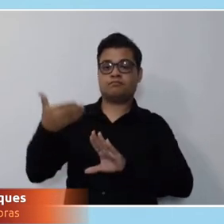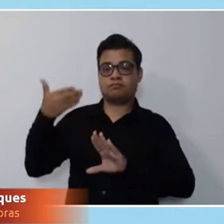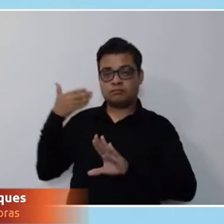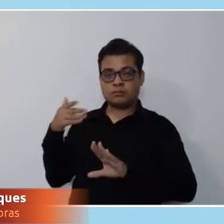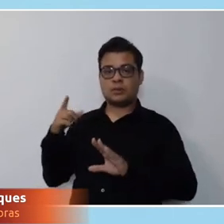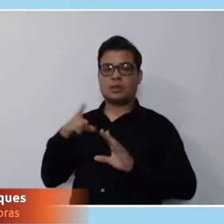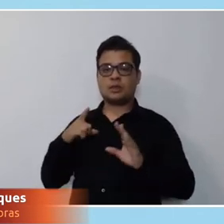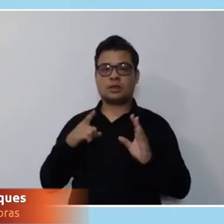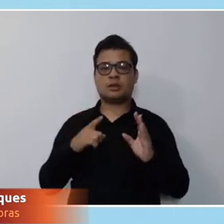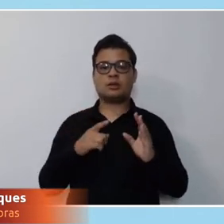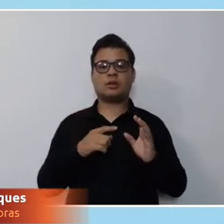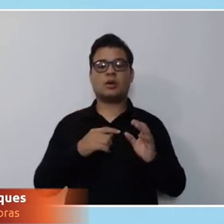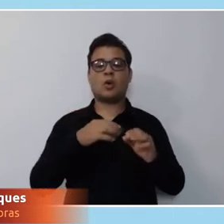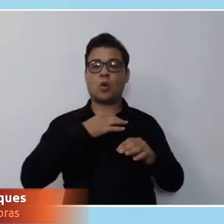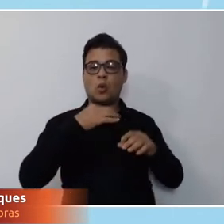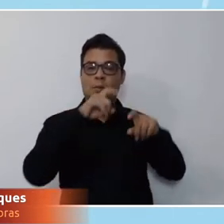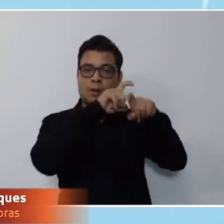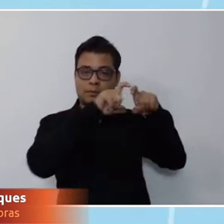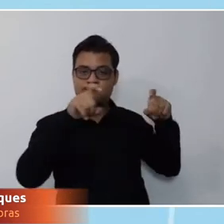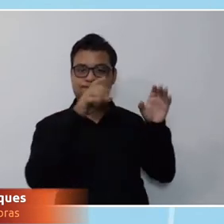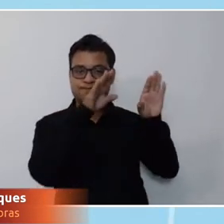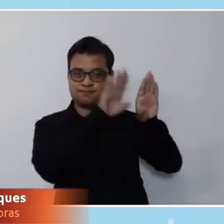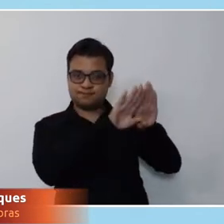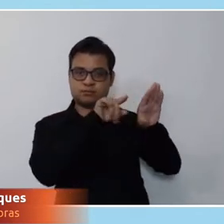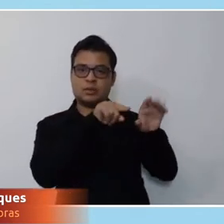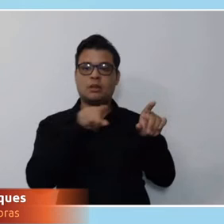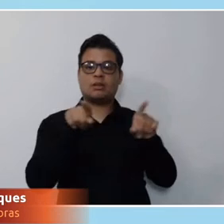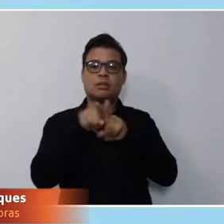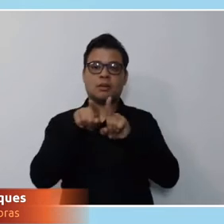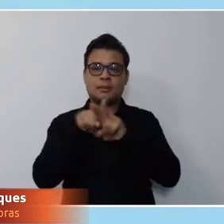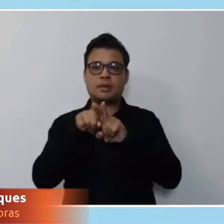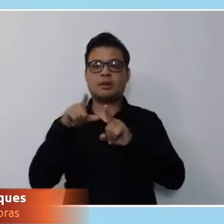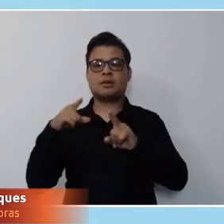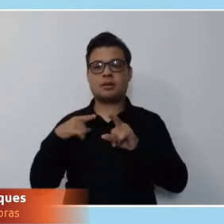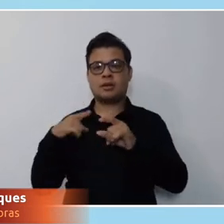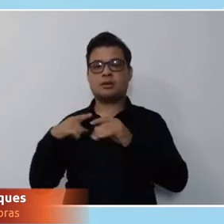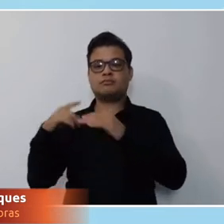guarda-roupa e uma estante com alguns enfeites.